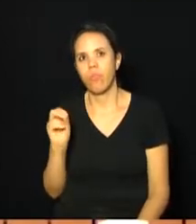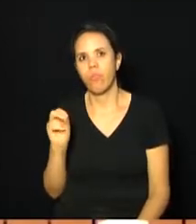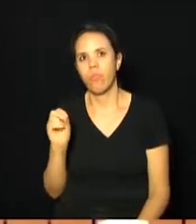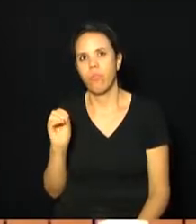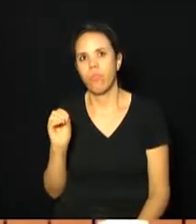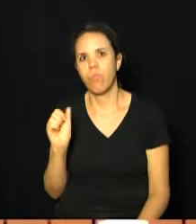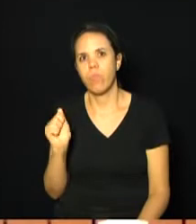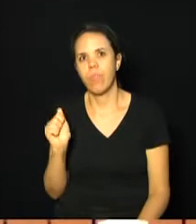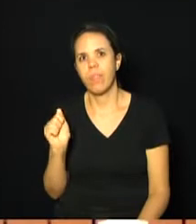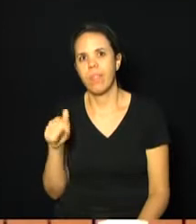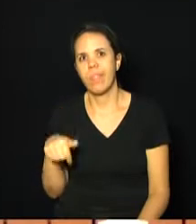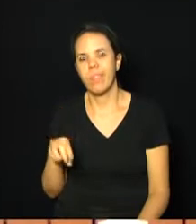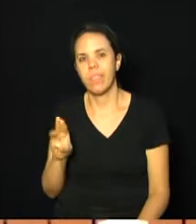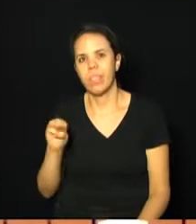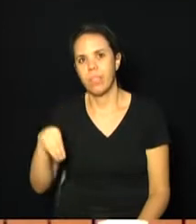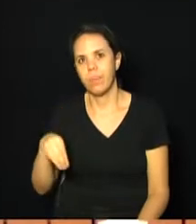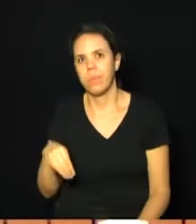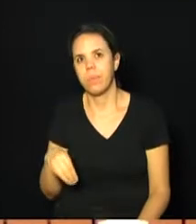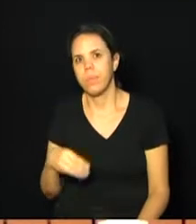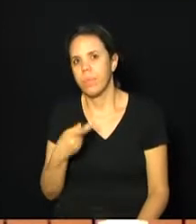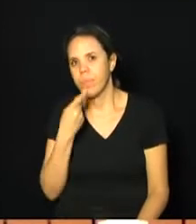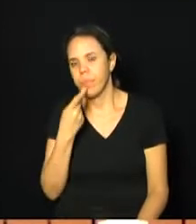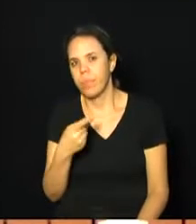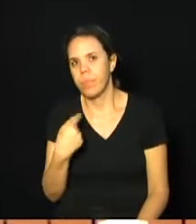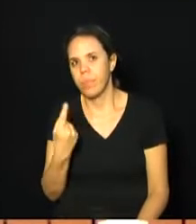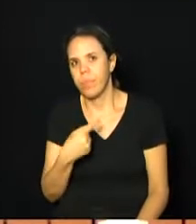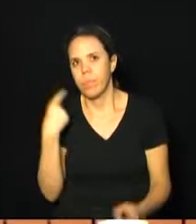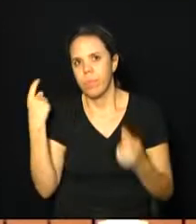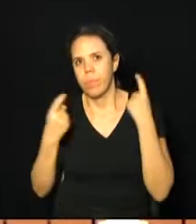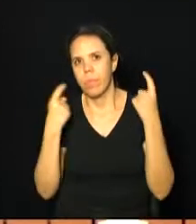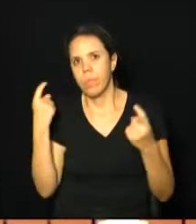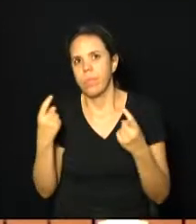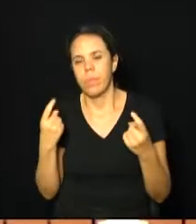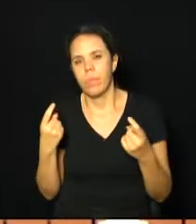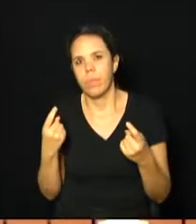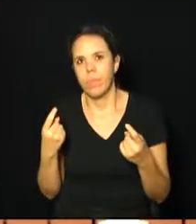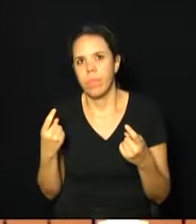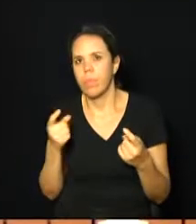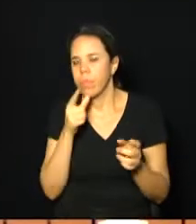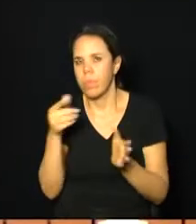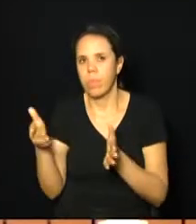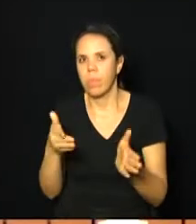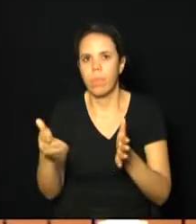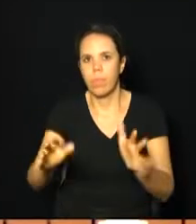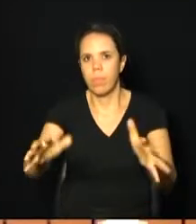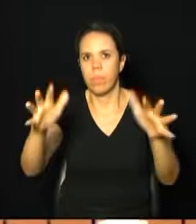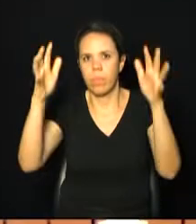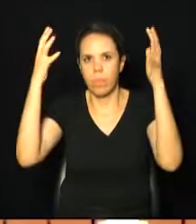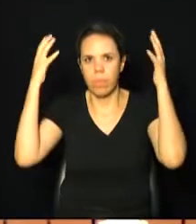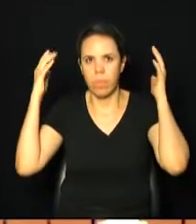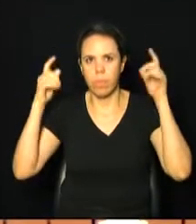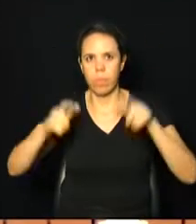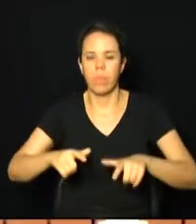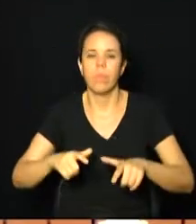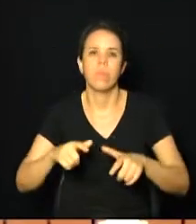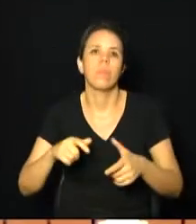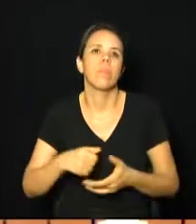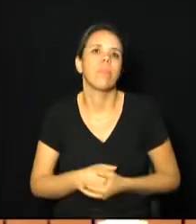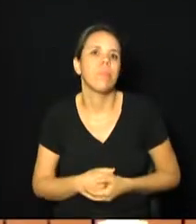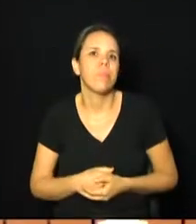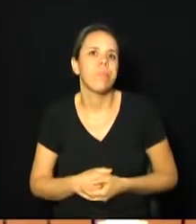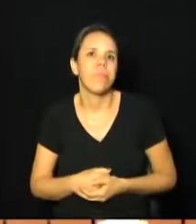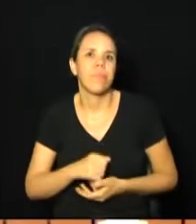Dizendo, vereadora, que nossa maior preocupação lá está sendo os recursos naturais, né? Na área de Joaquim Egídio.